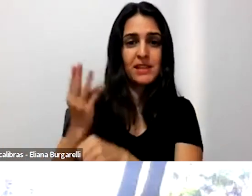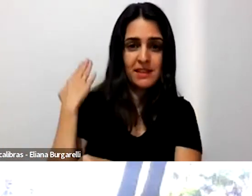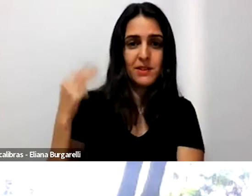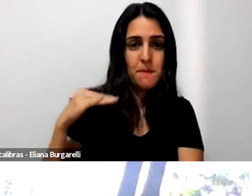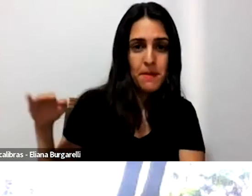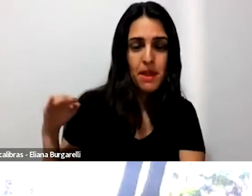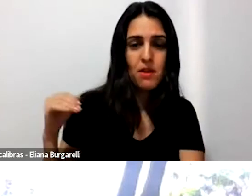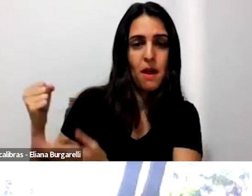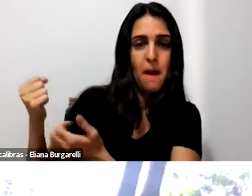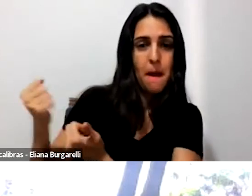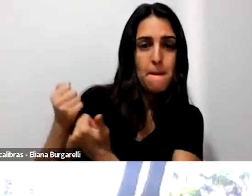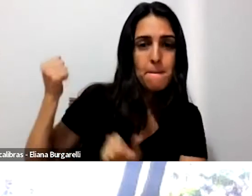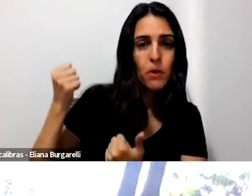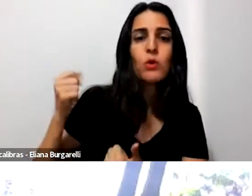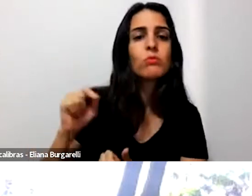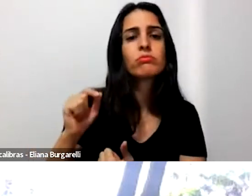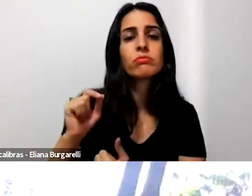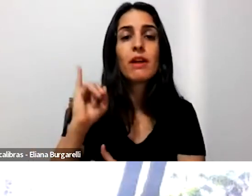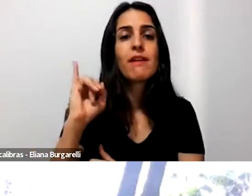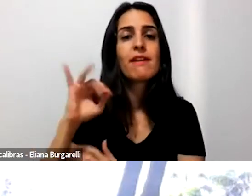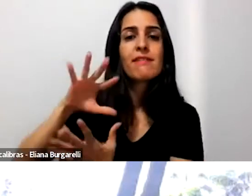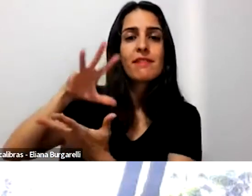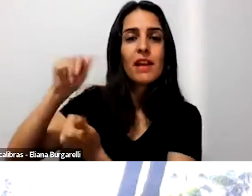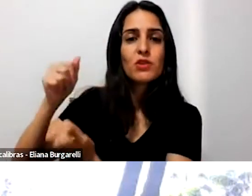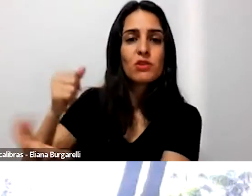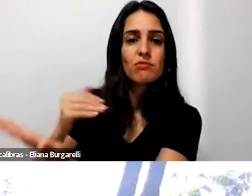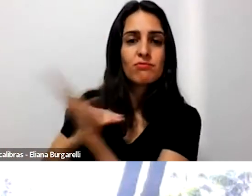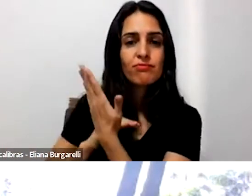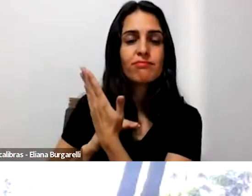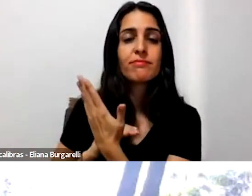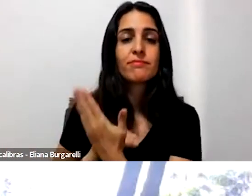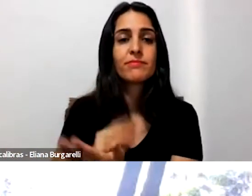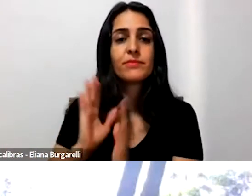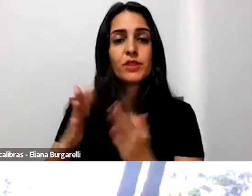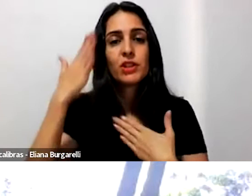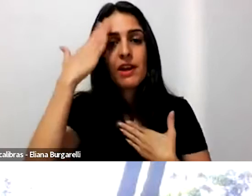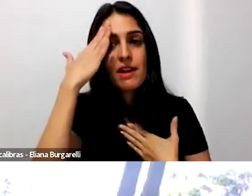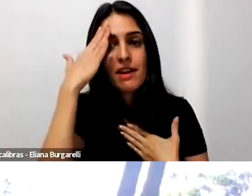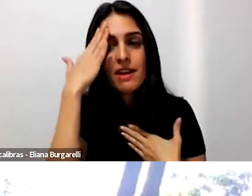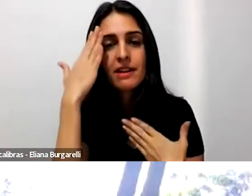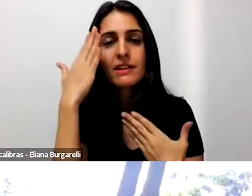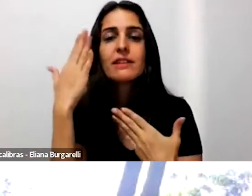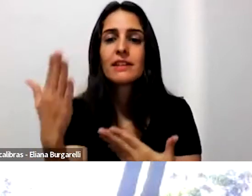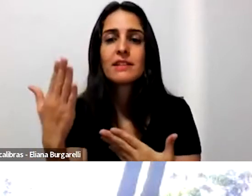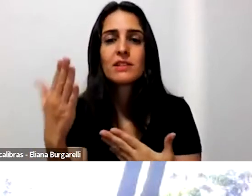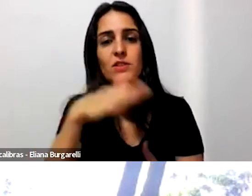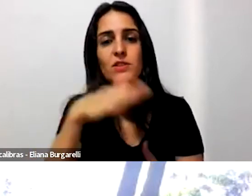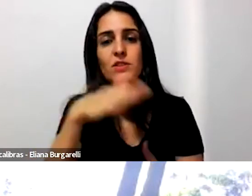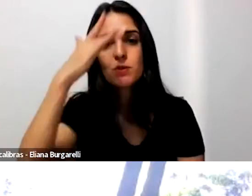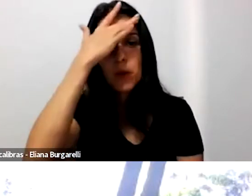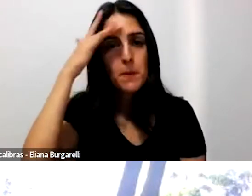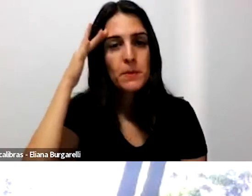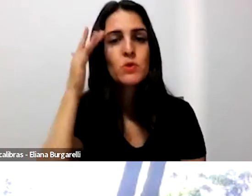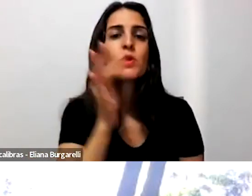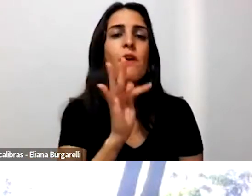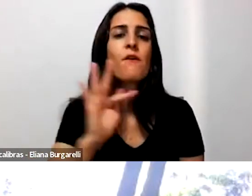do fortalecimento da nossa democracia. Então, este é um ano crucial para todos nós brasileiros e a